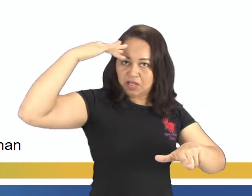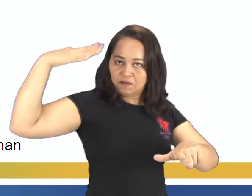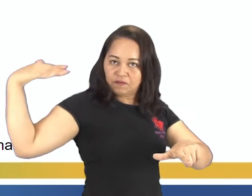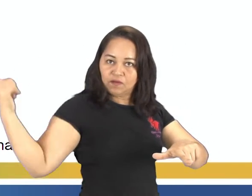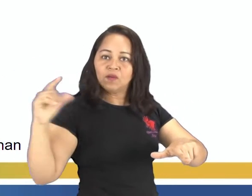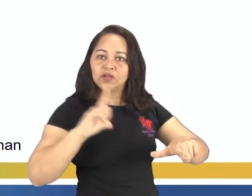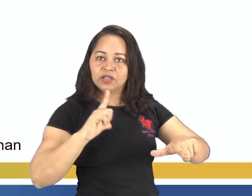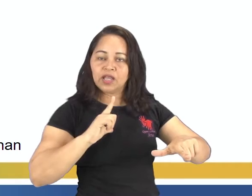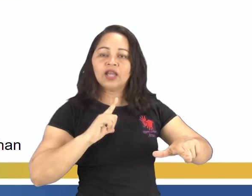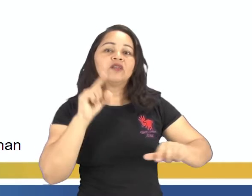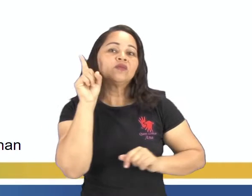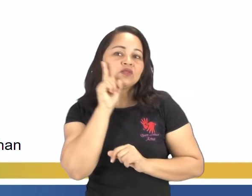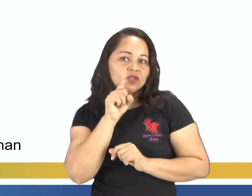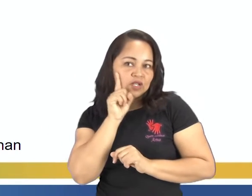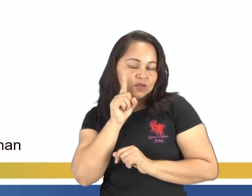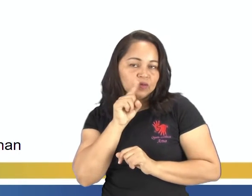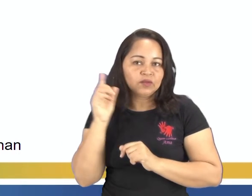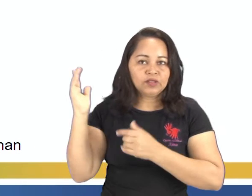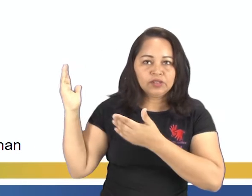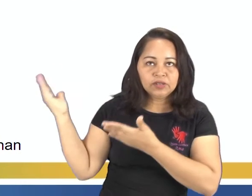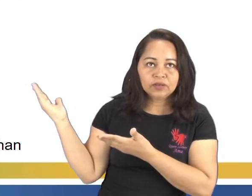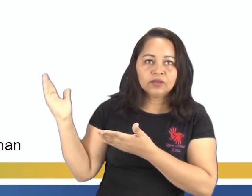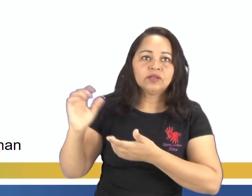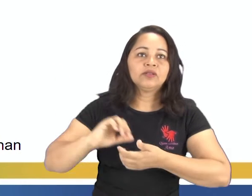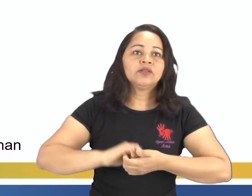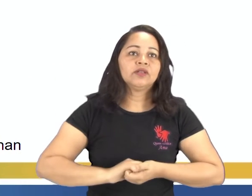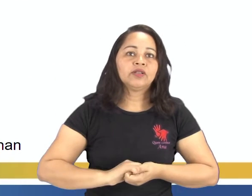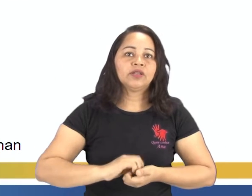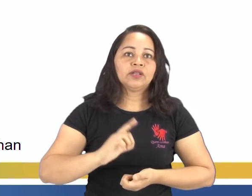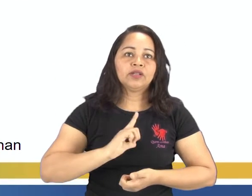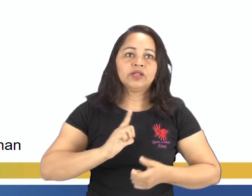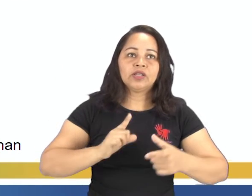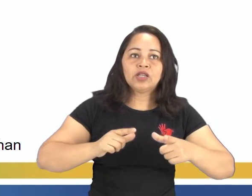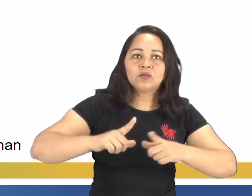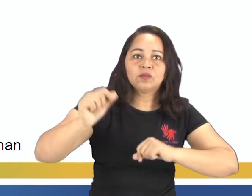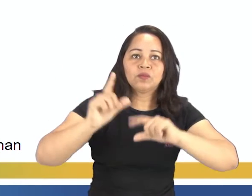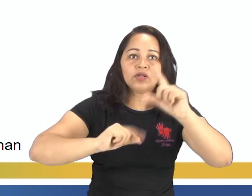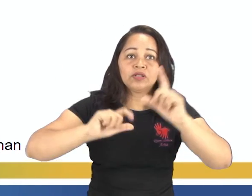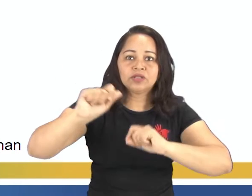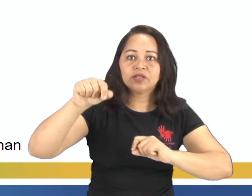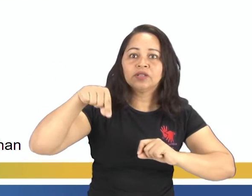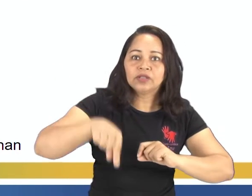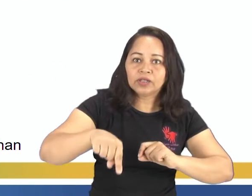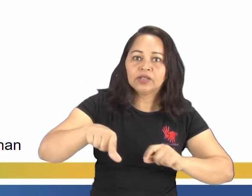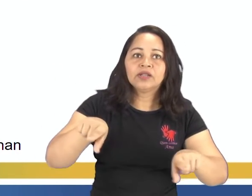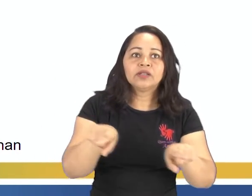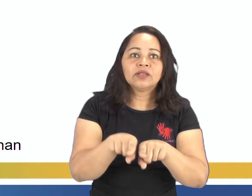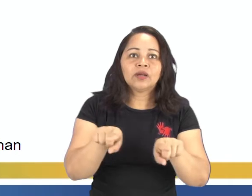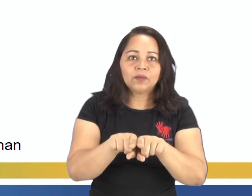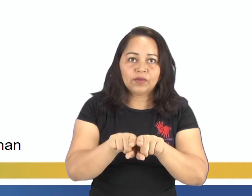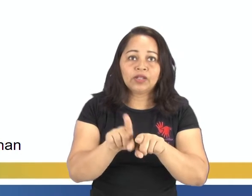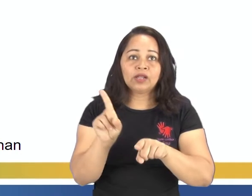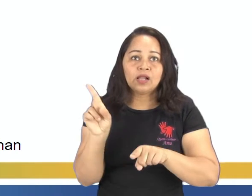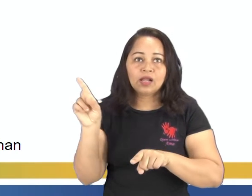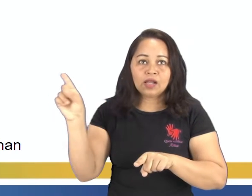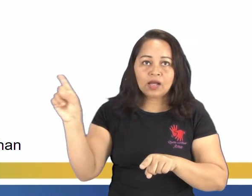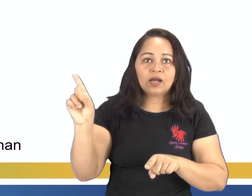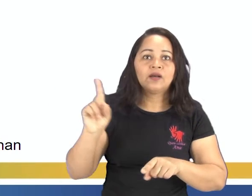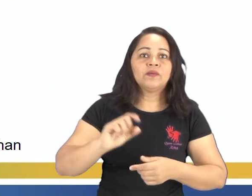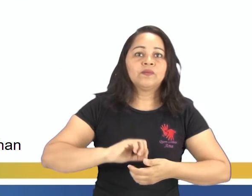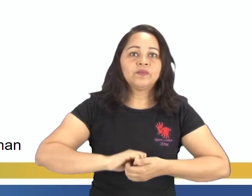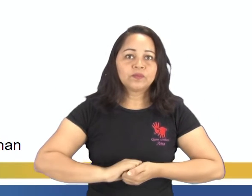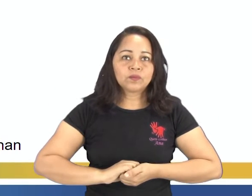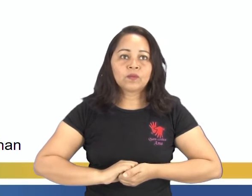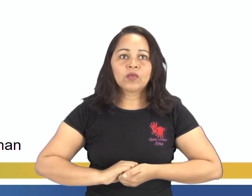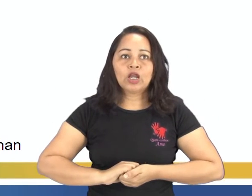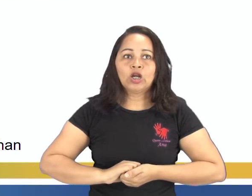6.801, Hollywood, em Boulevard, e uma estrela na Avenida das Estrelas, de Hong Kong, sendo considerado